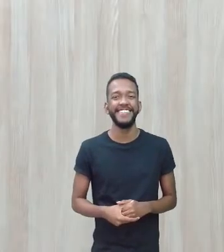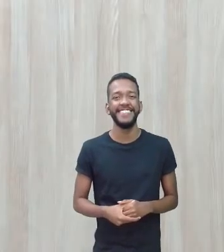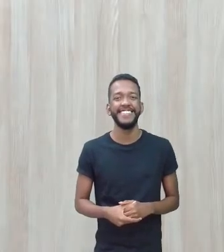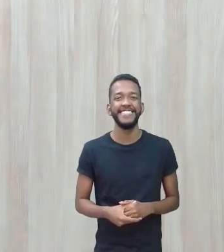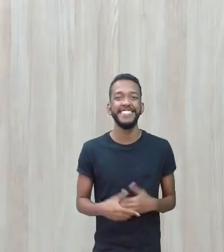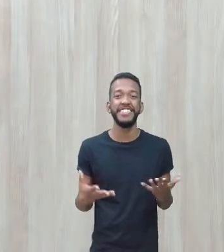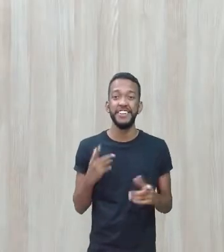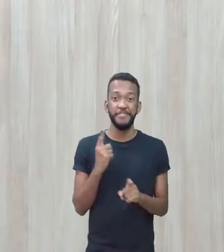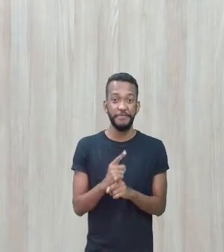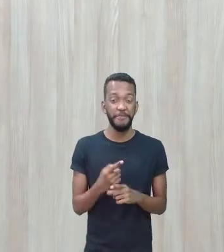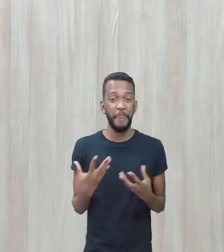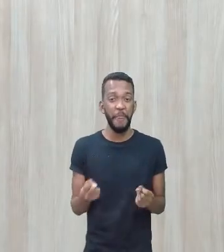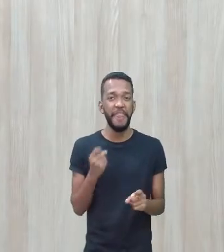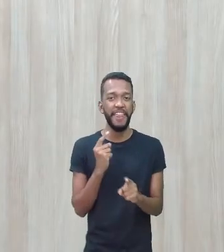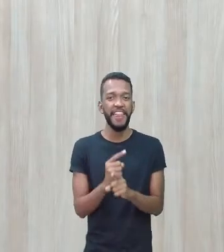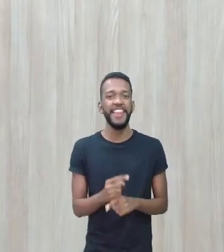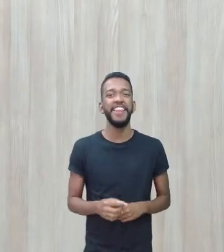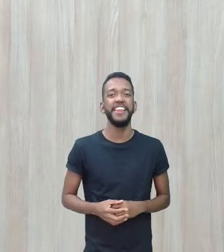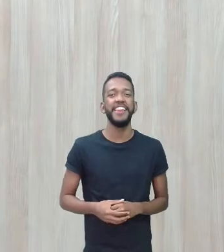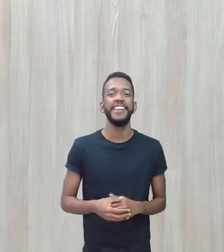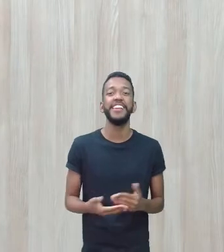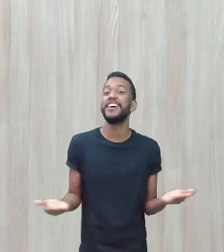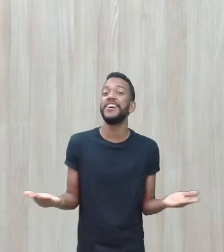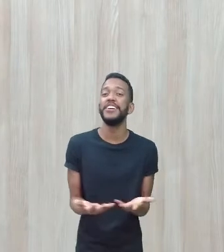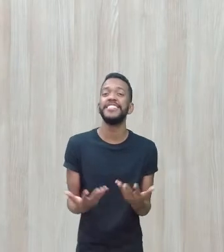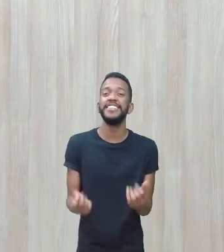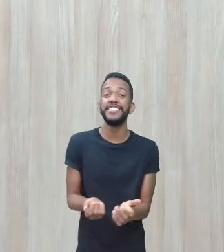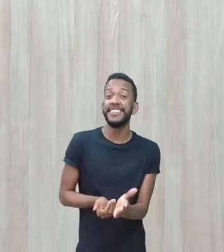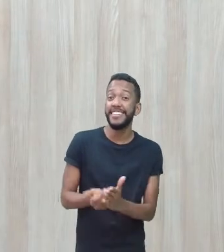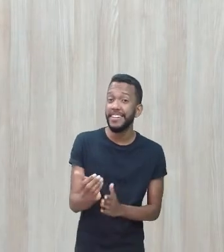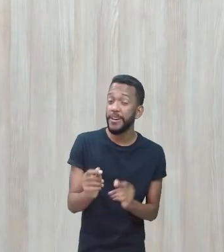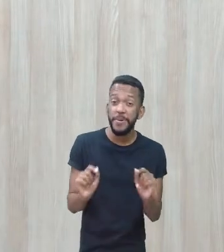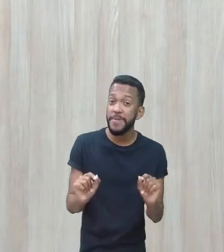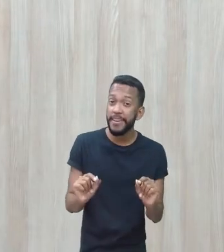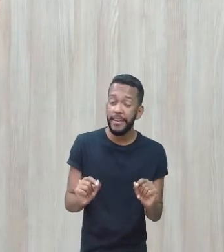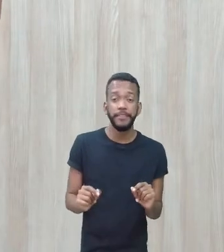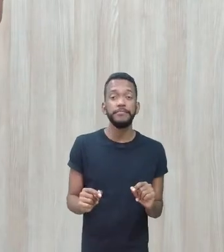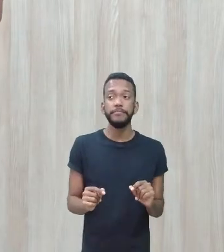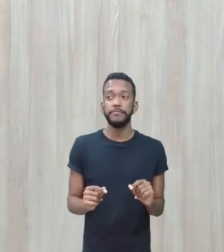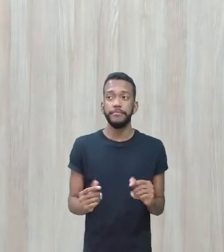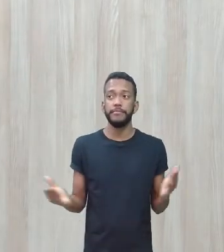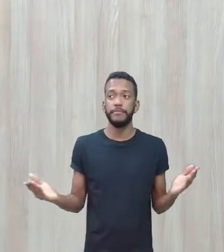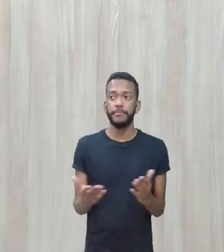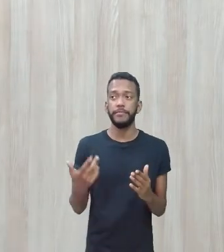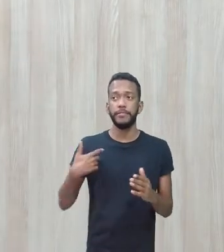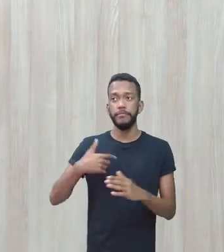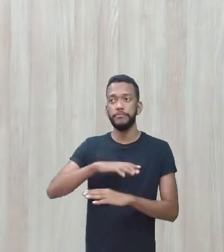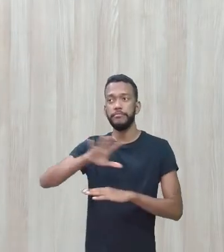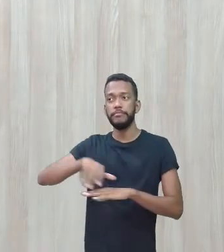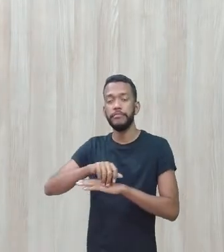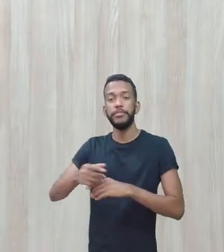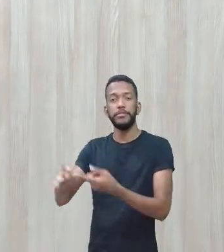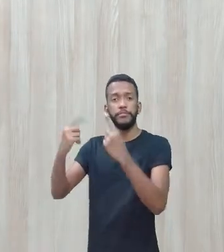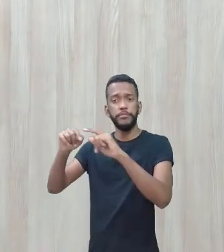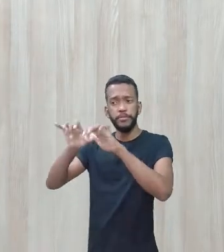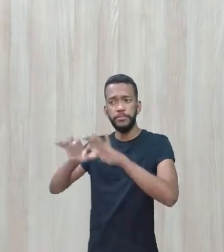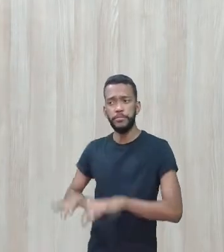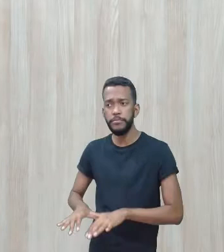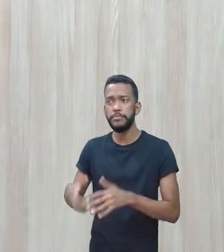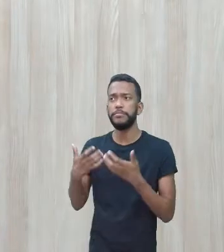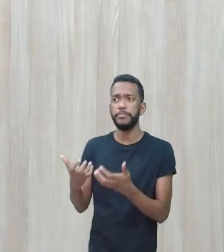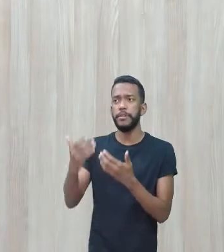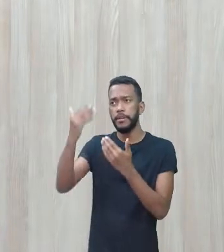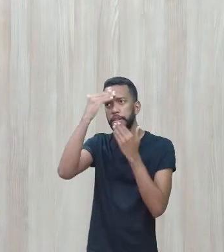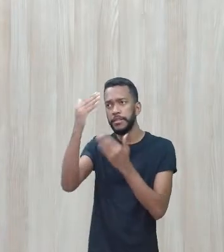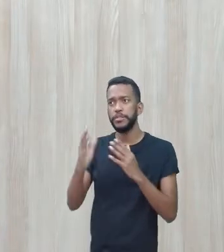Vamos descobrir. Mas hoje, para começar, eu tô aqui para fazer um comentário sobre os comentários, né? Agradecer